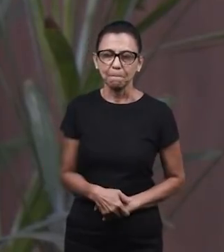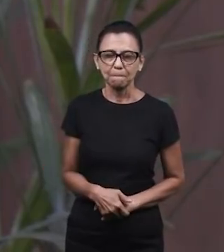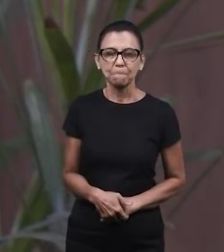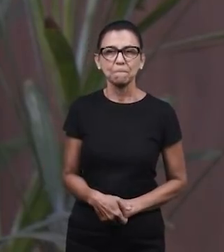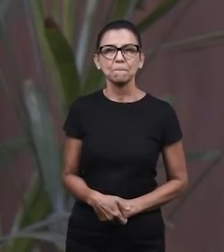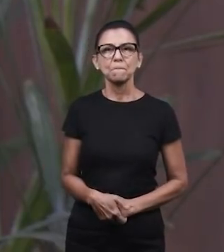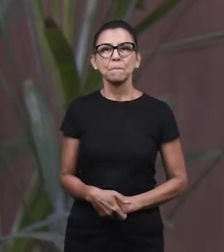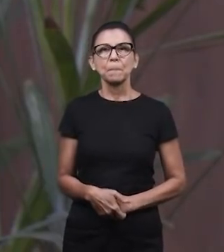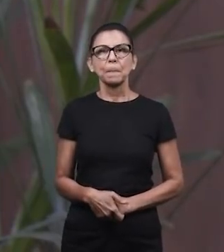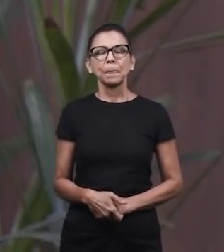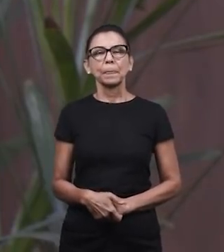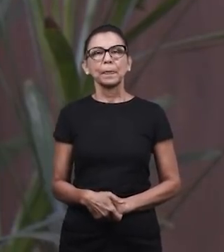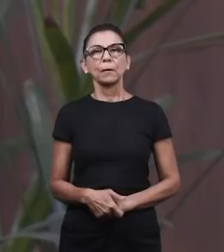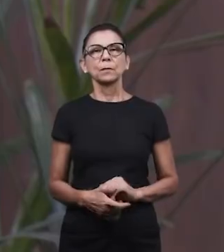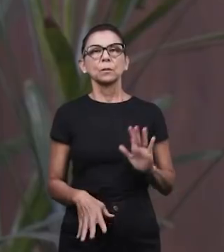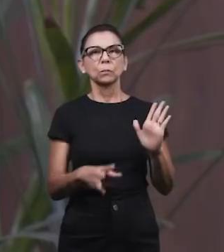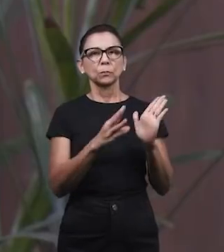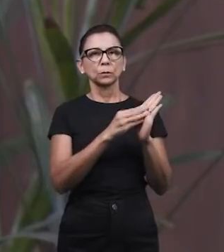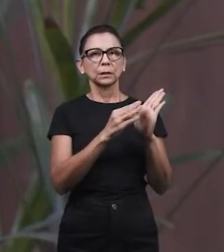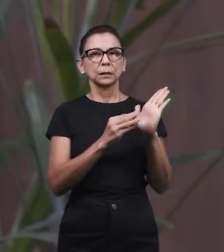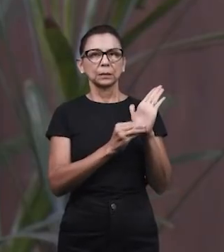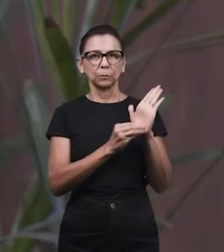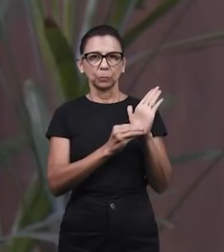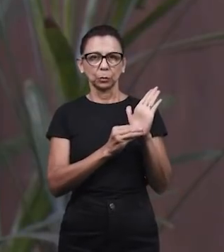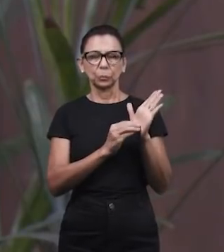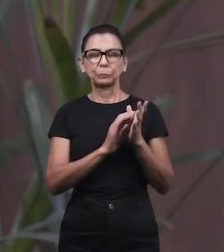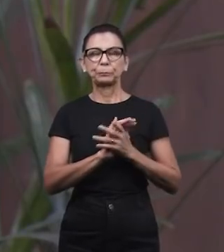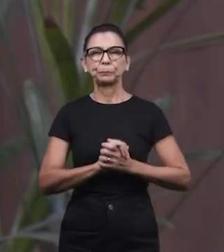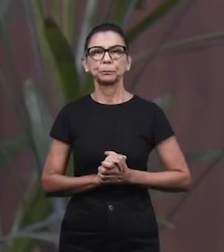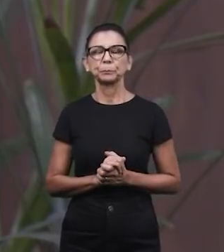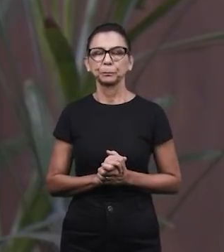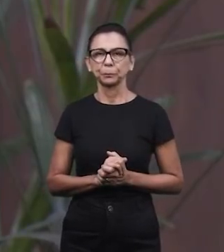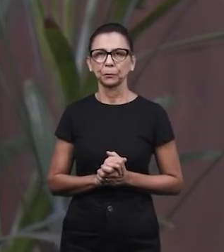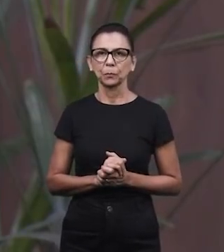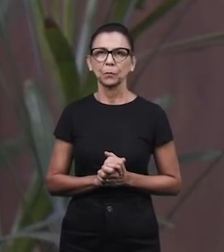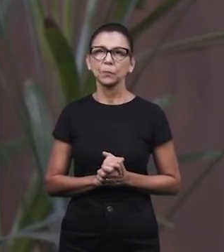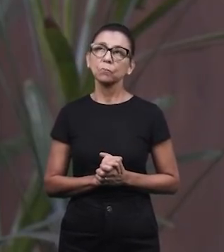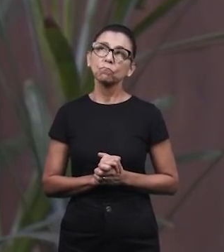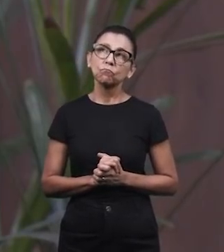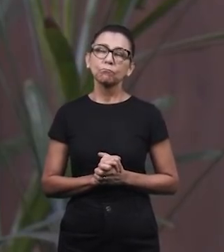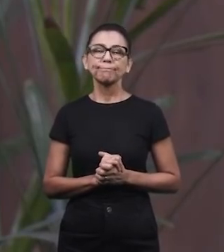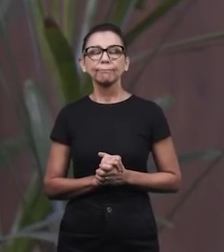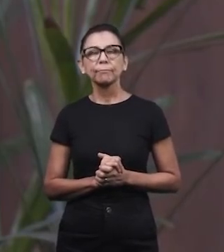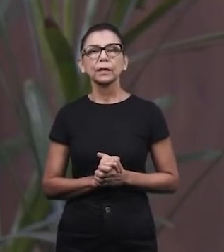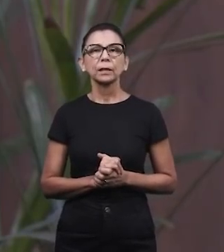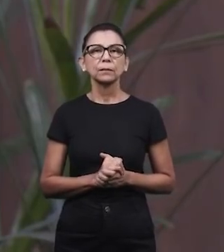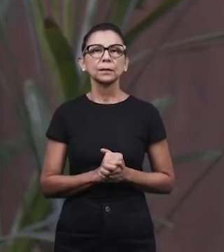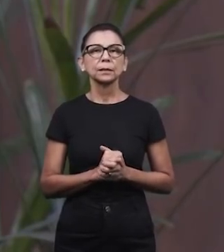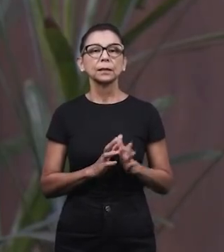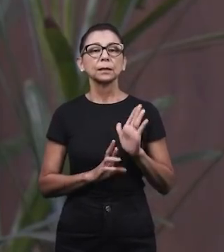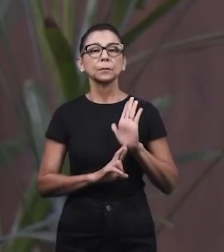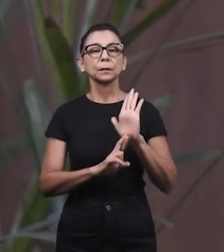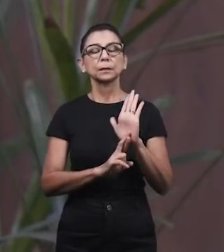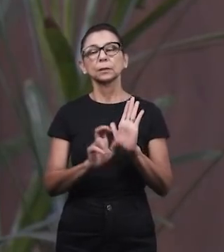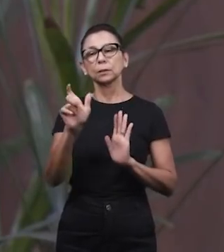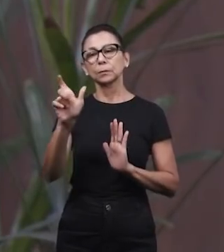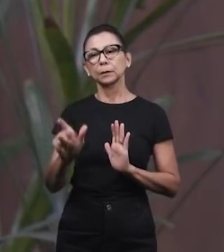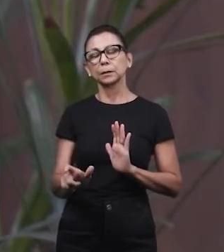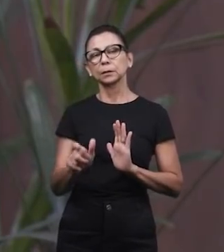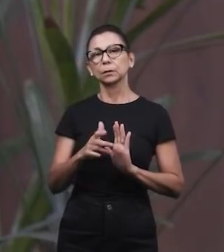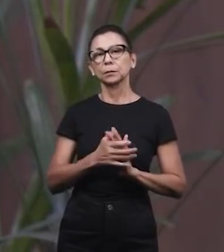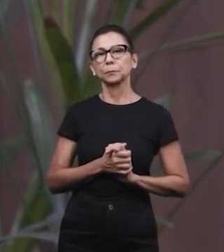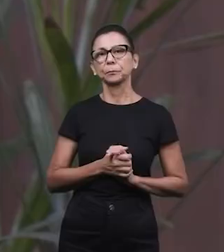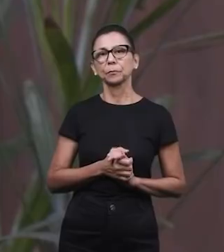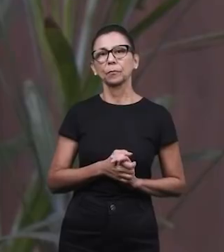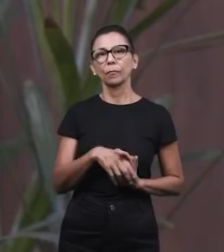símbolo. O que é a simbologia? É quando você pega um símbolo e aquele símbolo representa uma pessoa. Você pega,